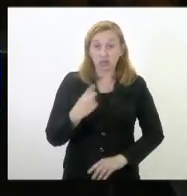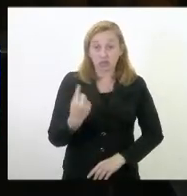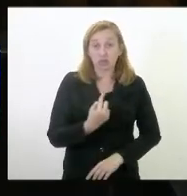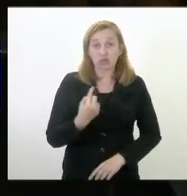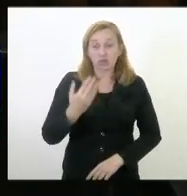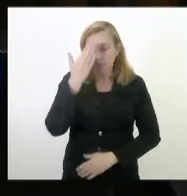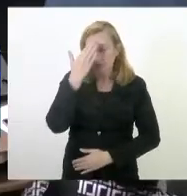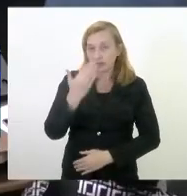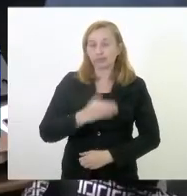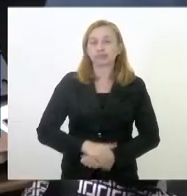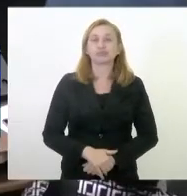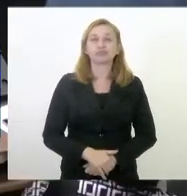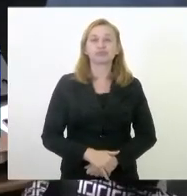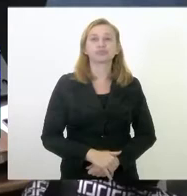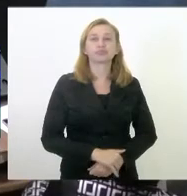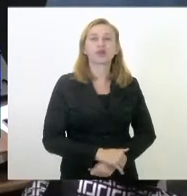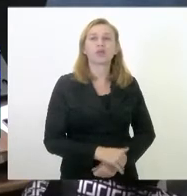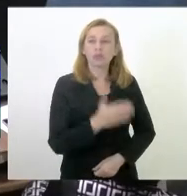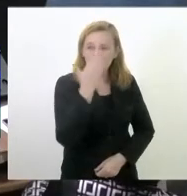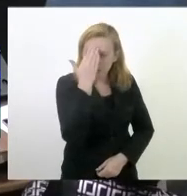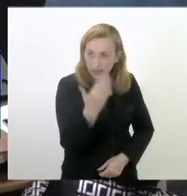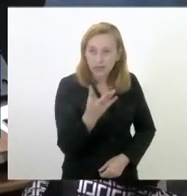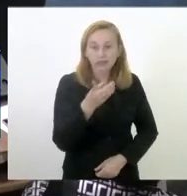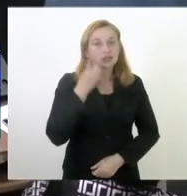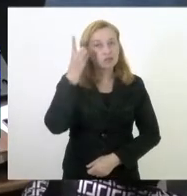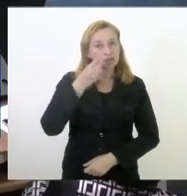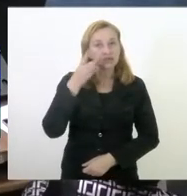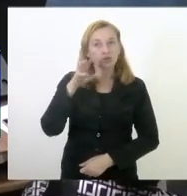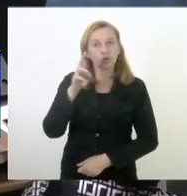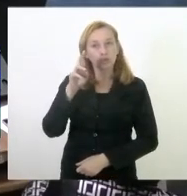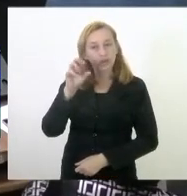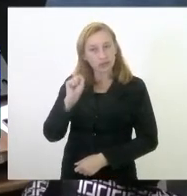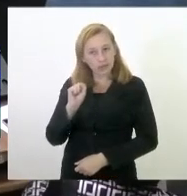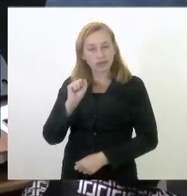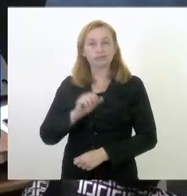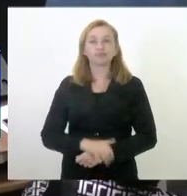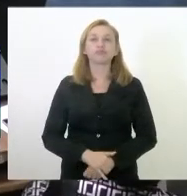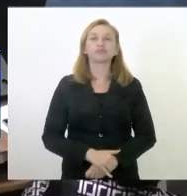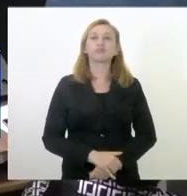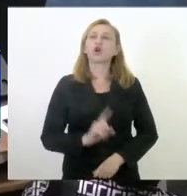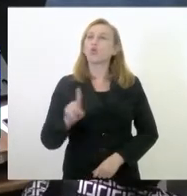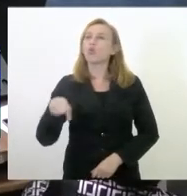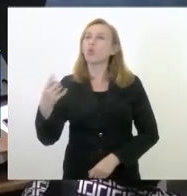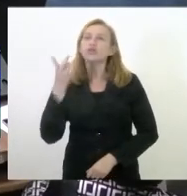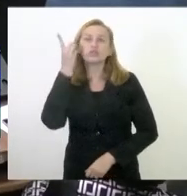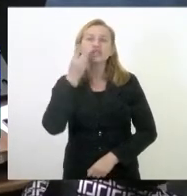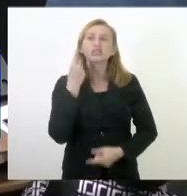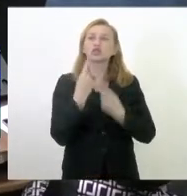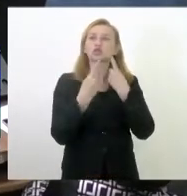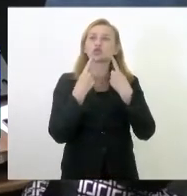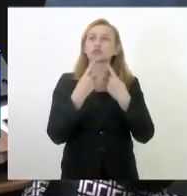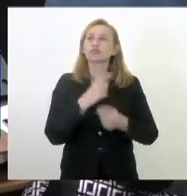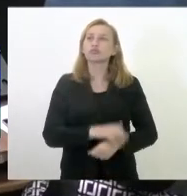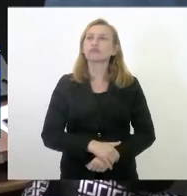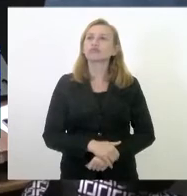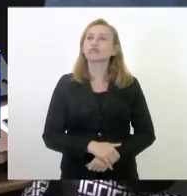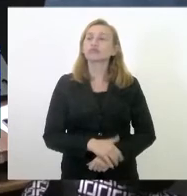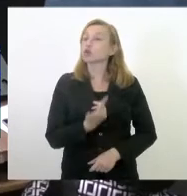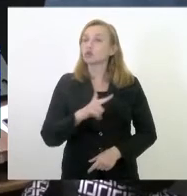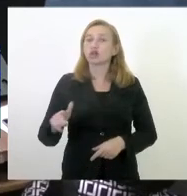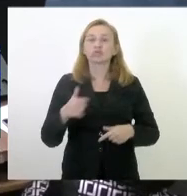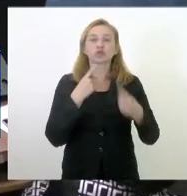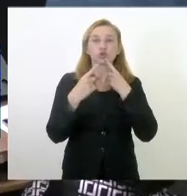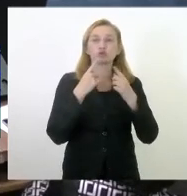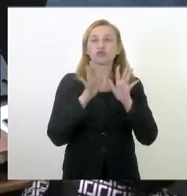obrigado. Obrigado, deputado Rubens Bontempo. Algum outro parlamentar que queira discutir? Não havendo quem